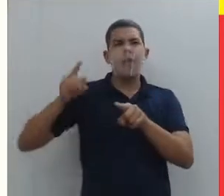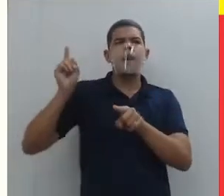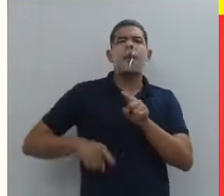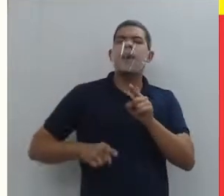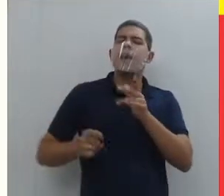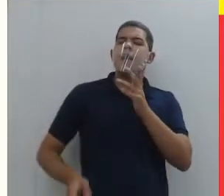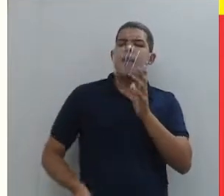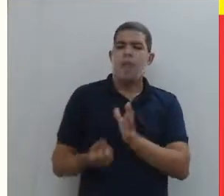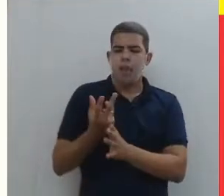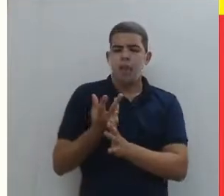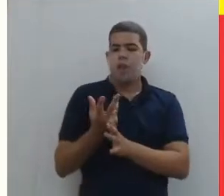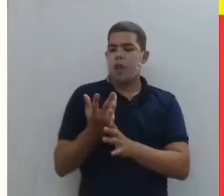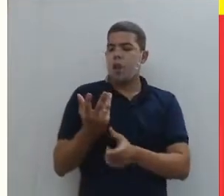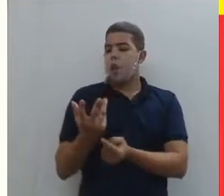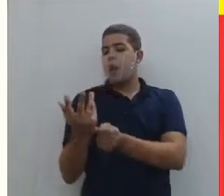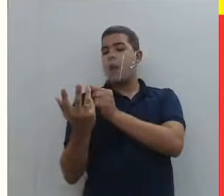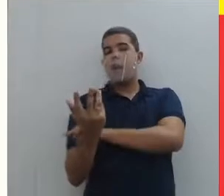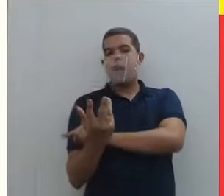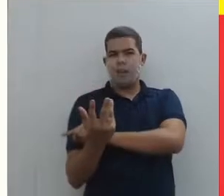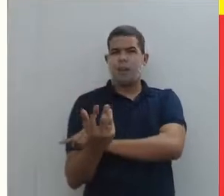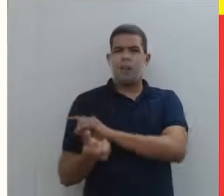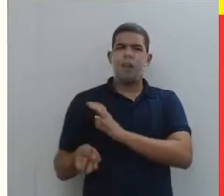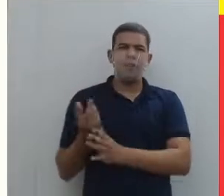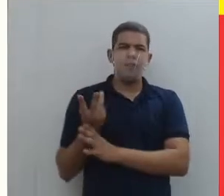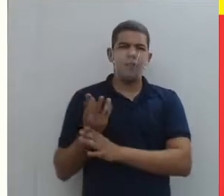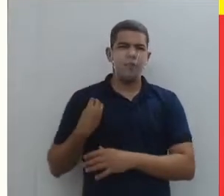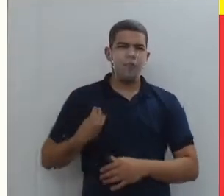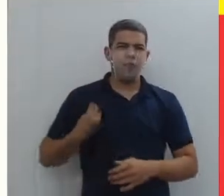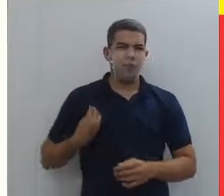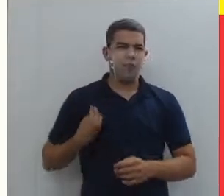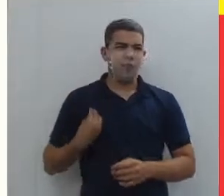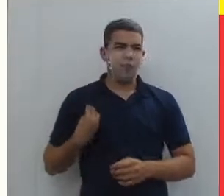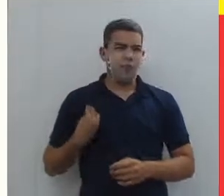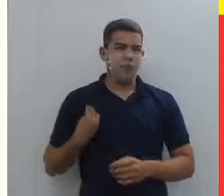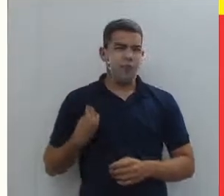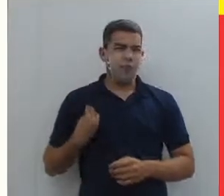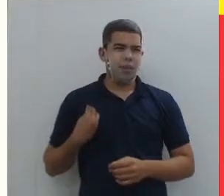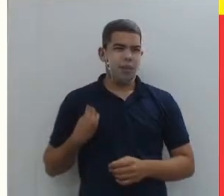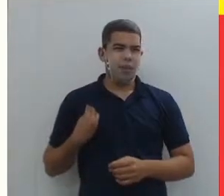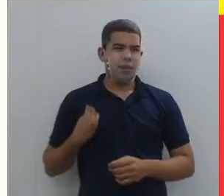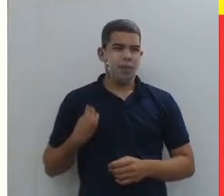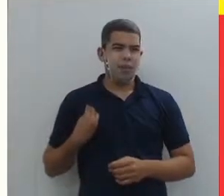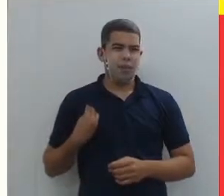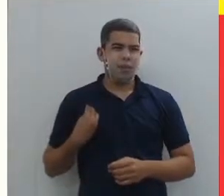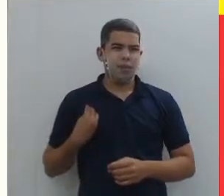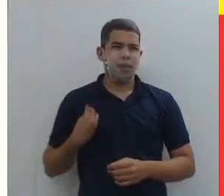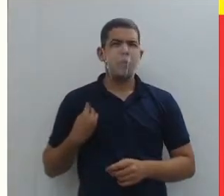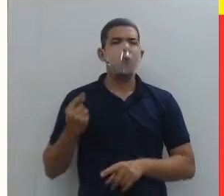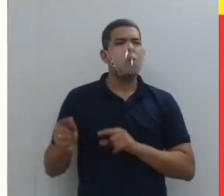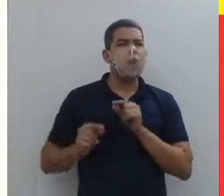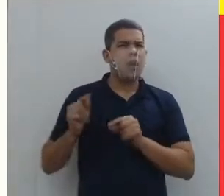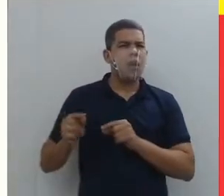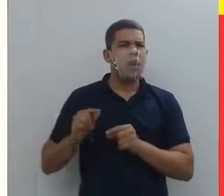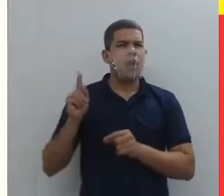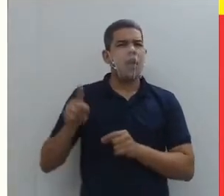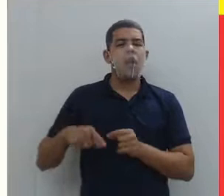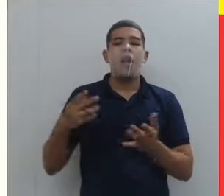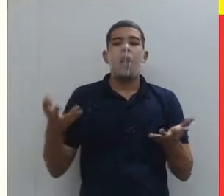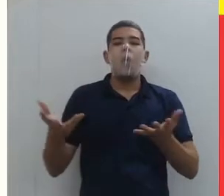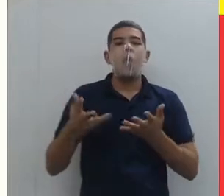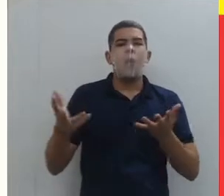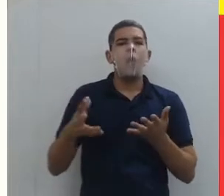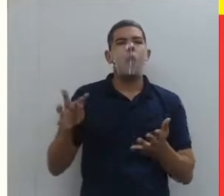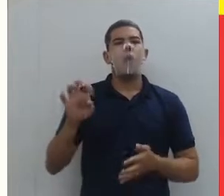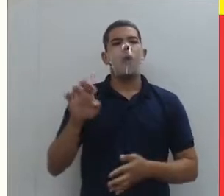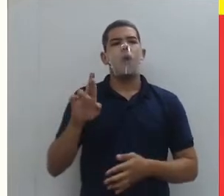originados de outros seres vivos pré-existentes. E aí geralmente a teoria que a gente vai desenvolver hoje é a teoria mais atual. A gente